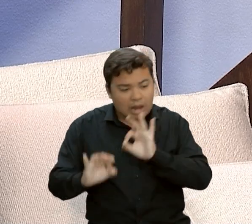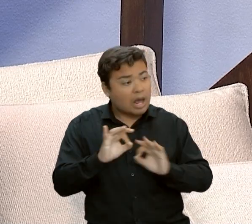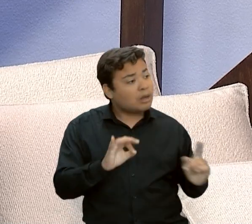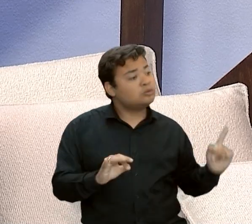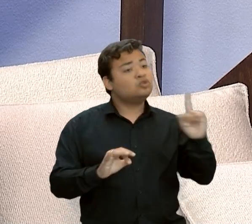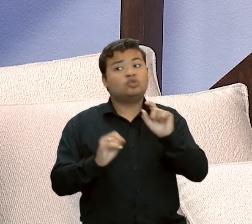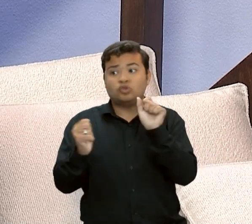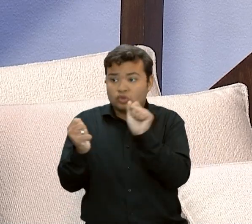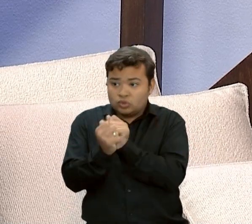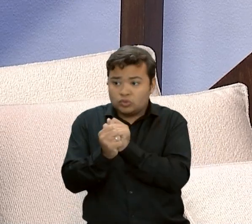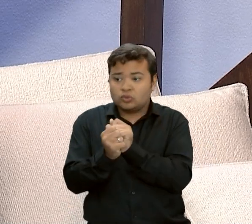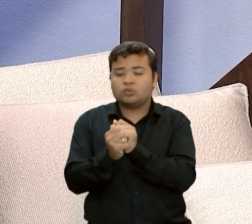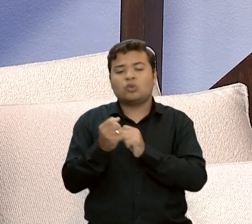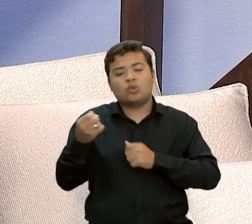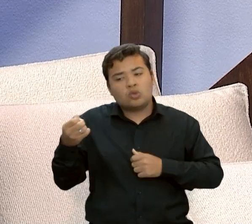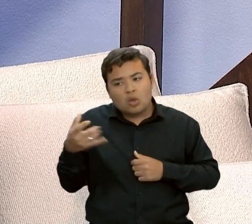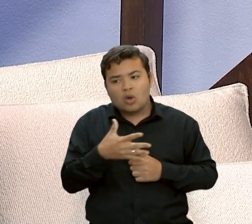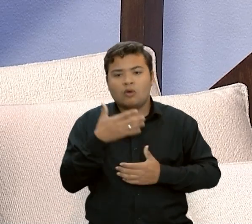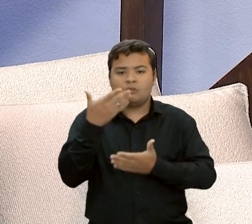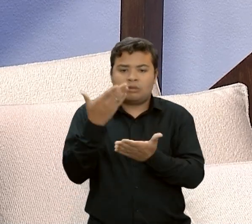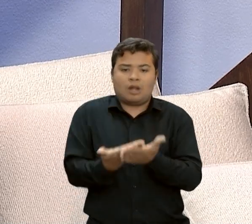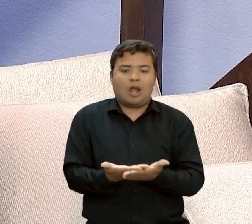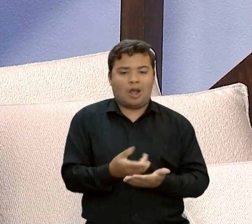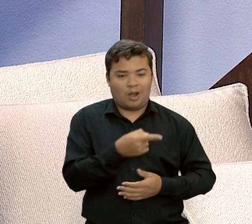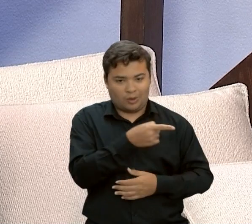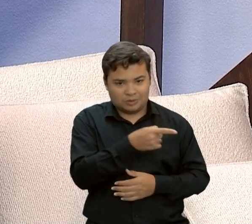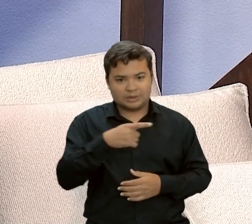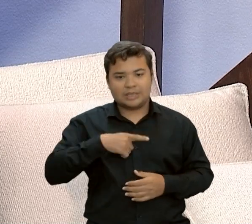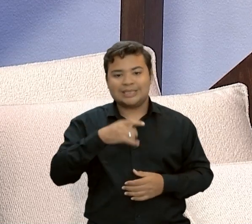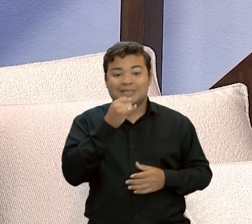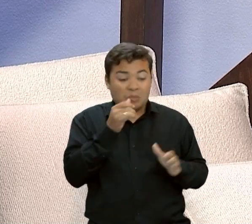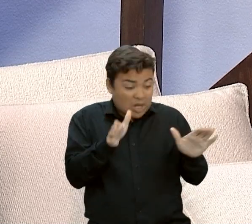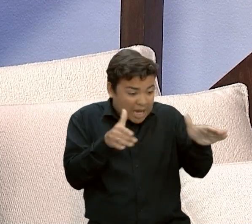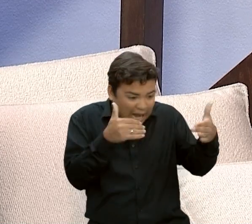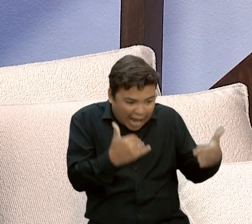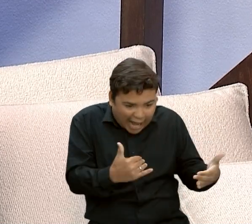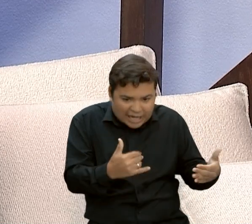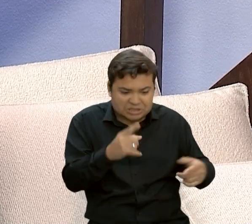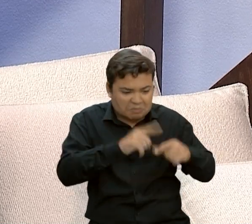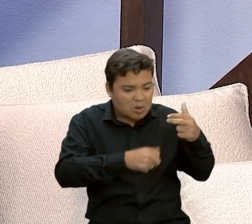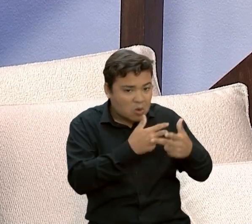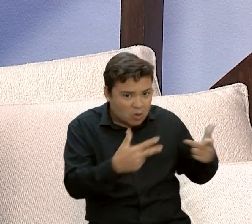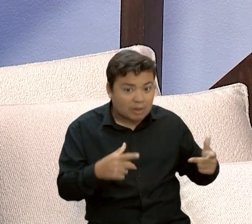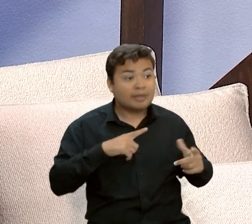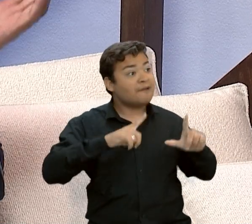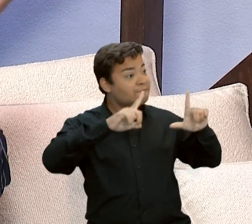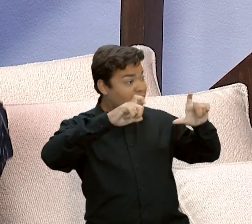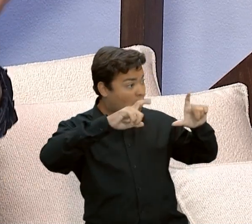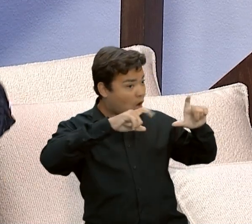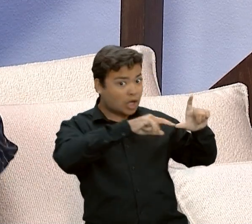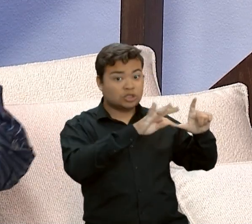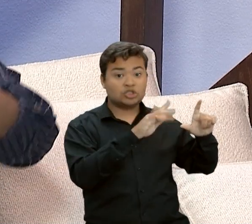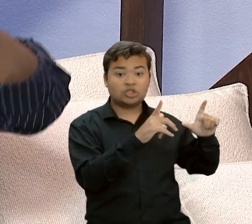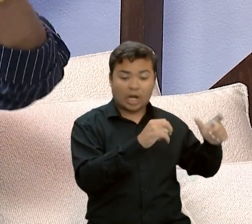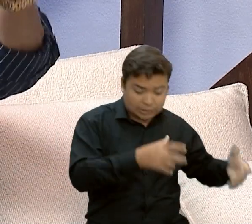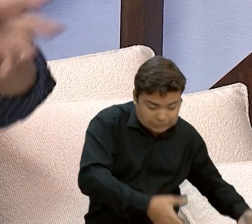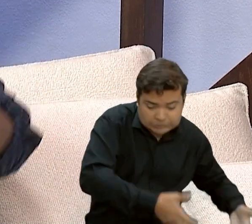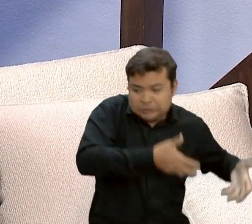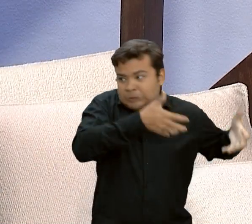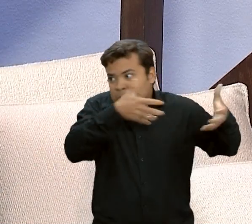do transmissor, ele ajudou a carregar a caixa de equipamento lá, tem foto dele tirando caixa do